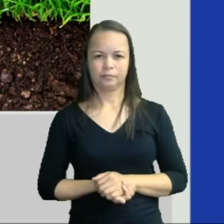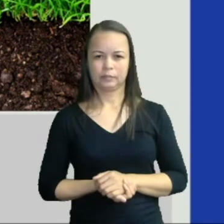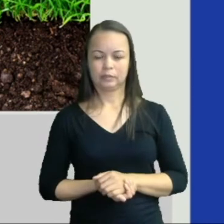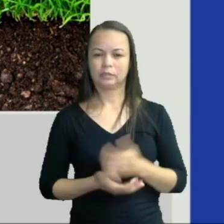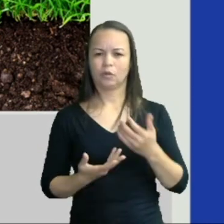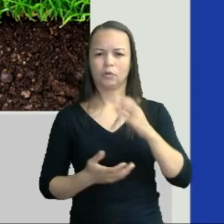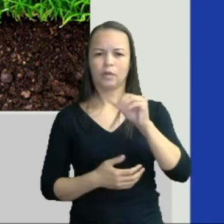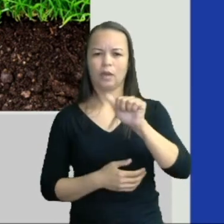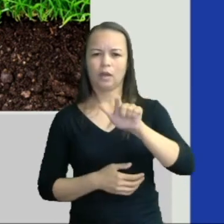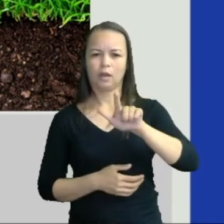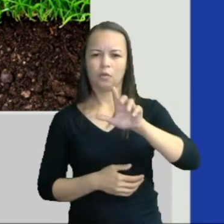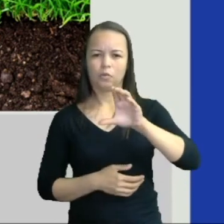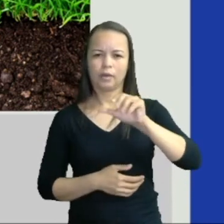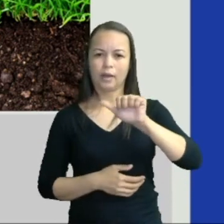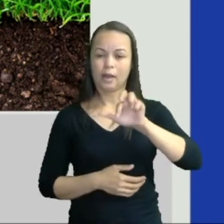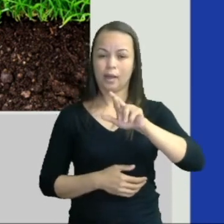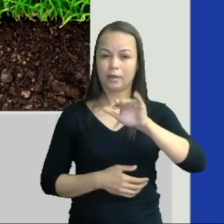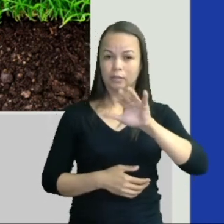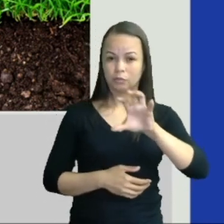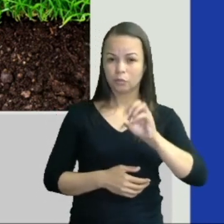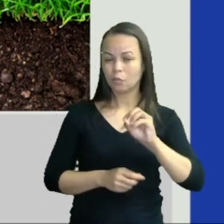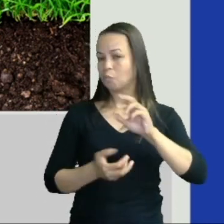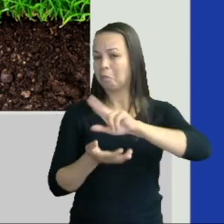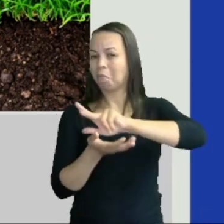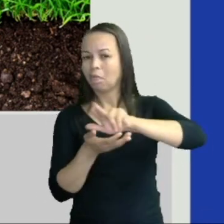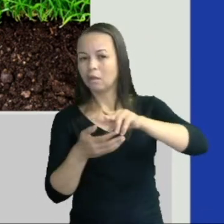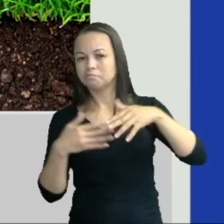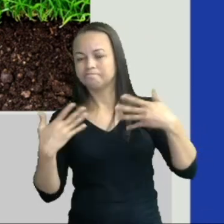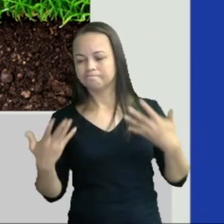Solo calcário, solo humoso.